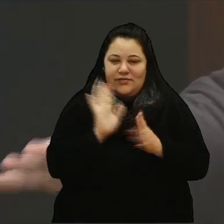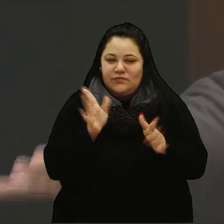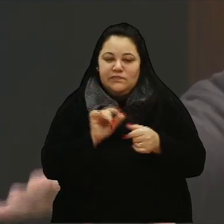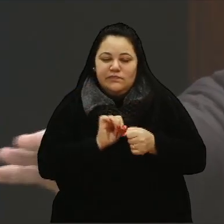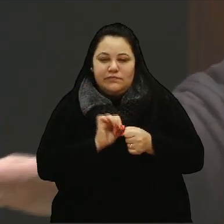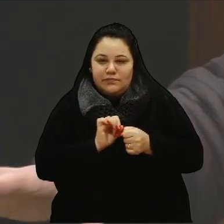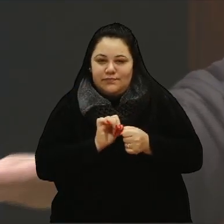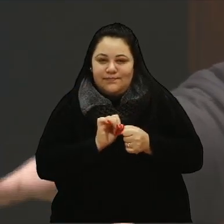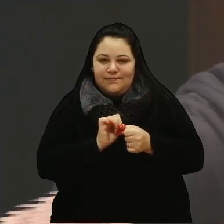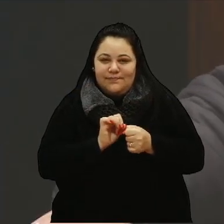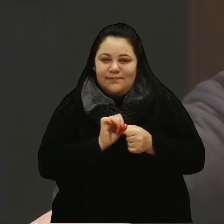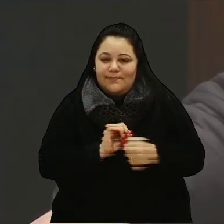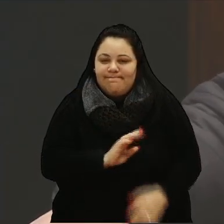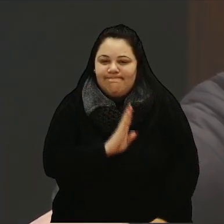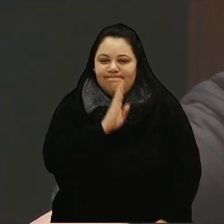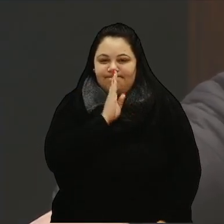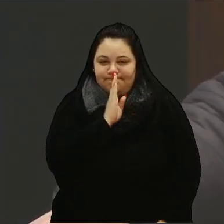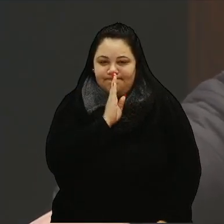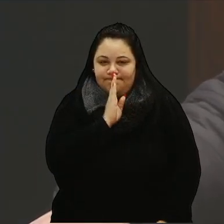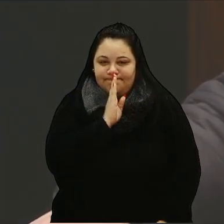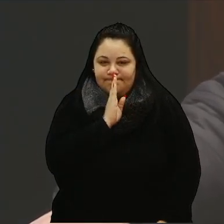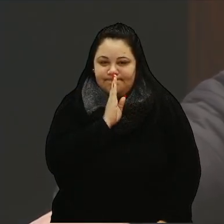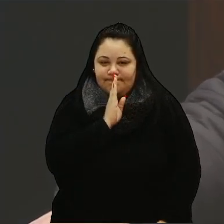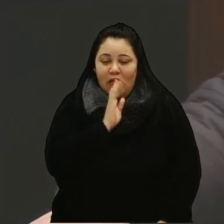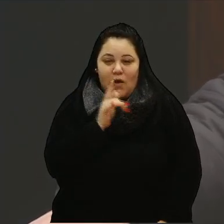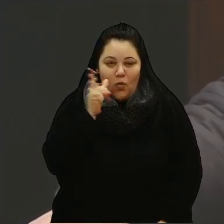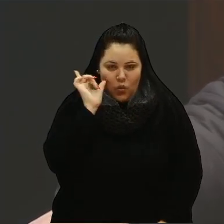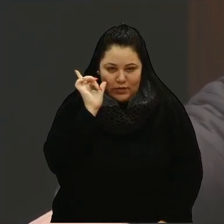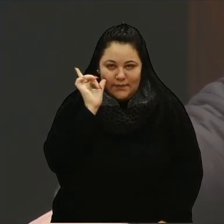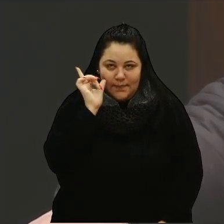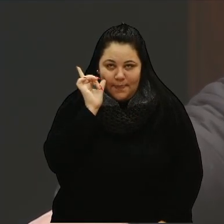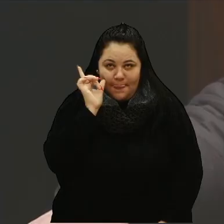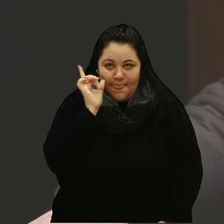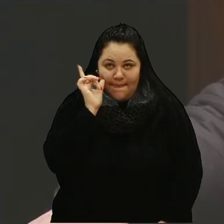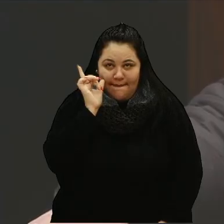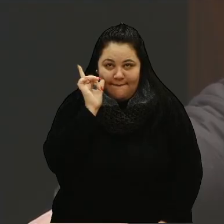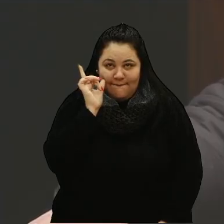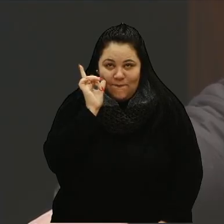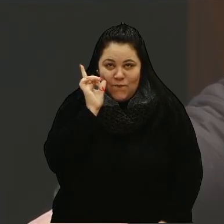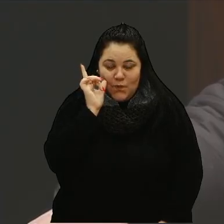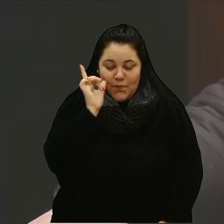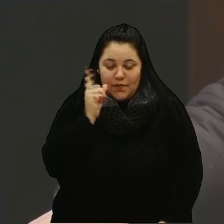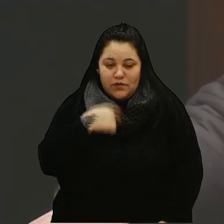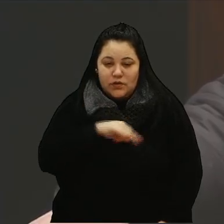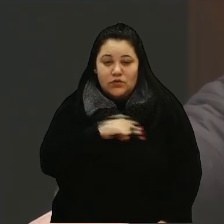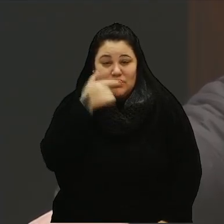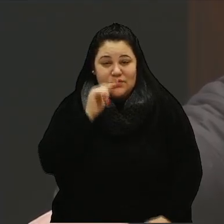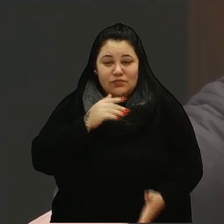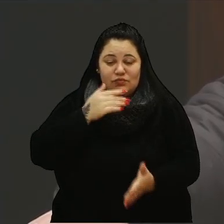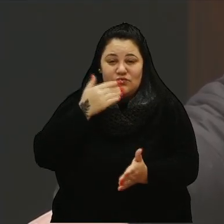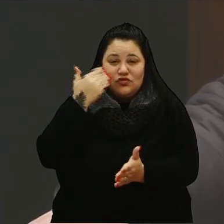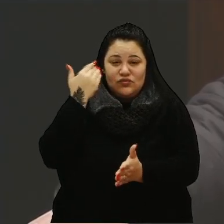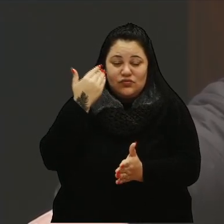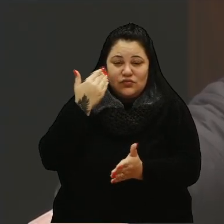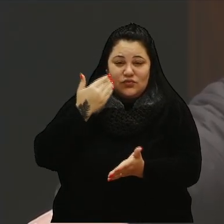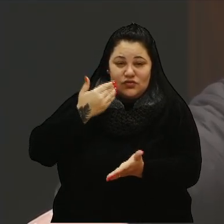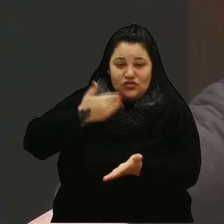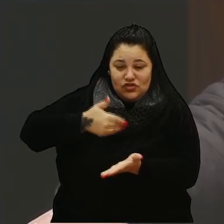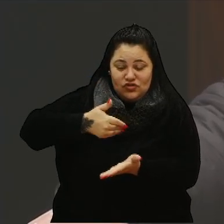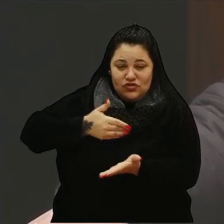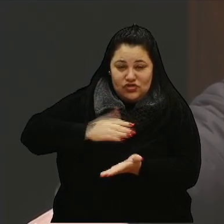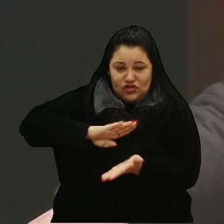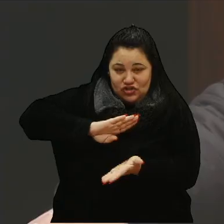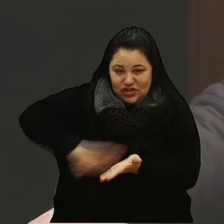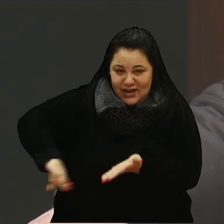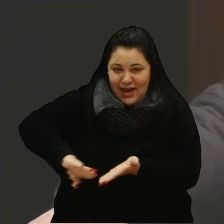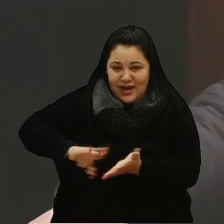agora repousa um silêncio absurdo. Ontem a Câmara conseguiu derrubar um decreto, ou por meio de um decreto legislativo derrubou uma medida